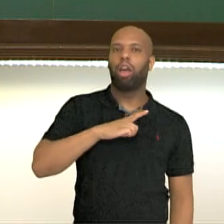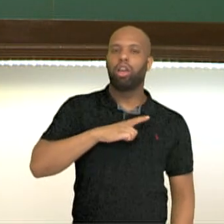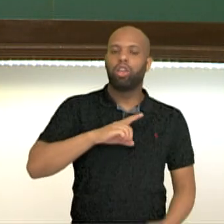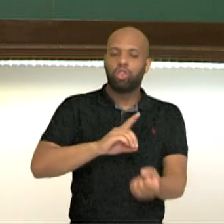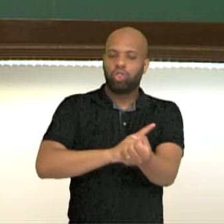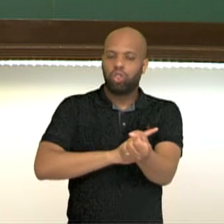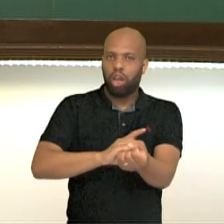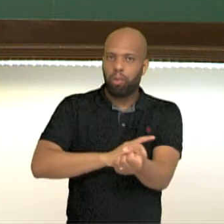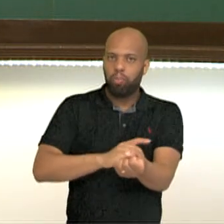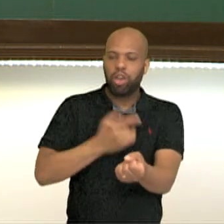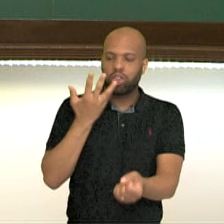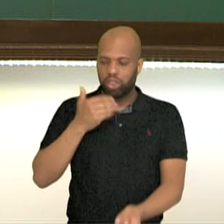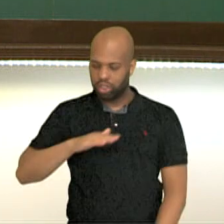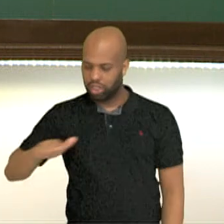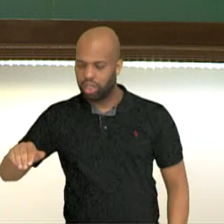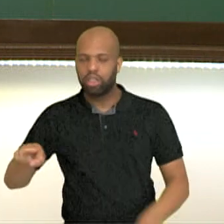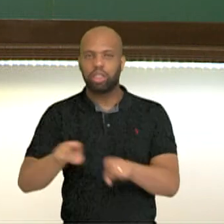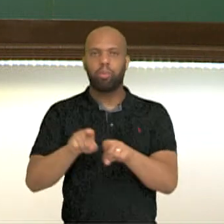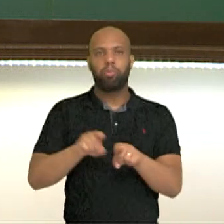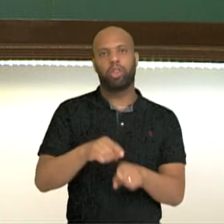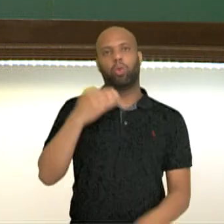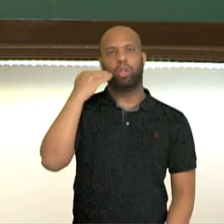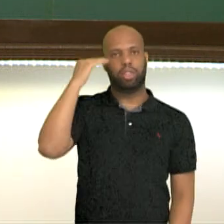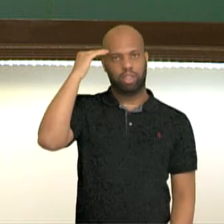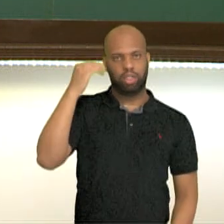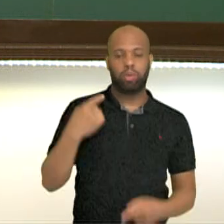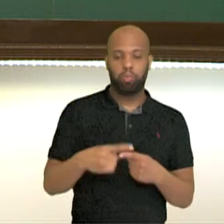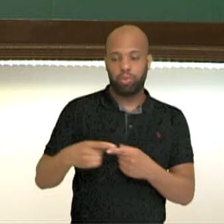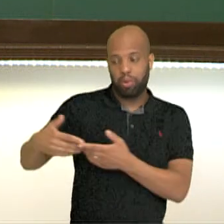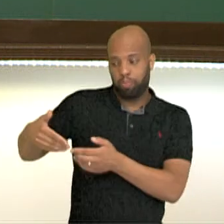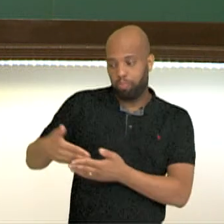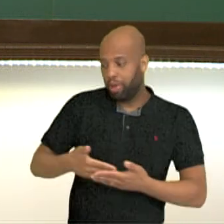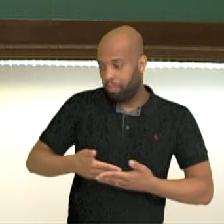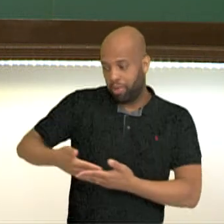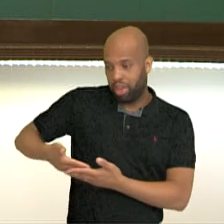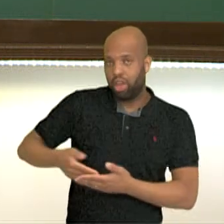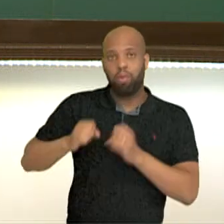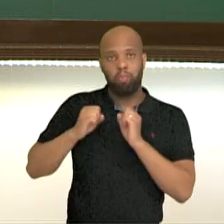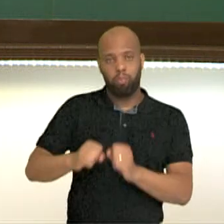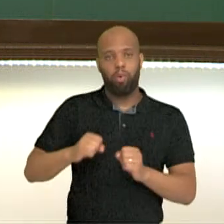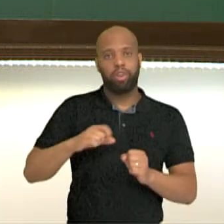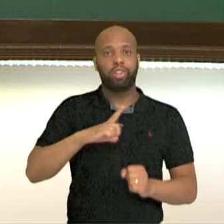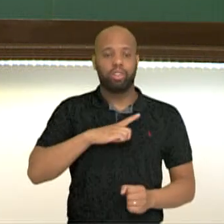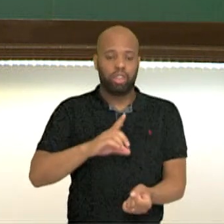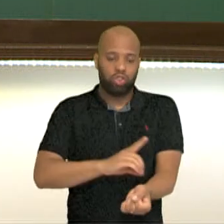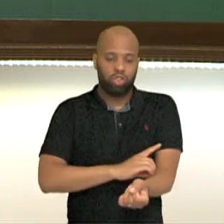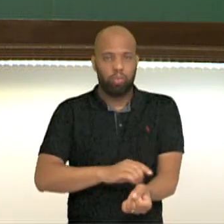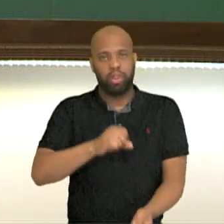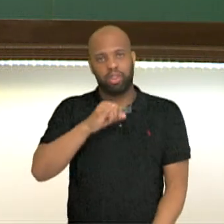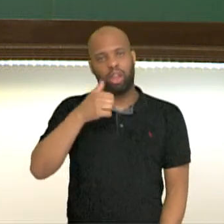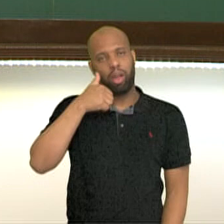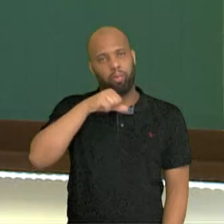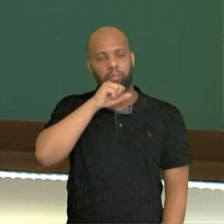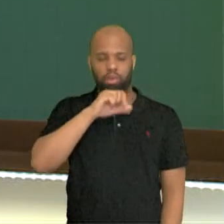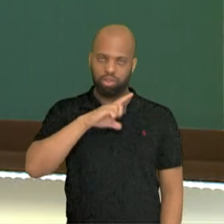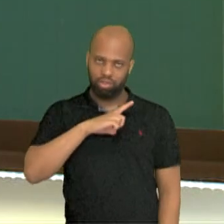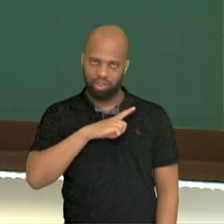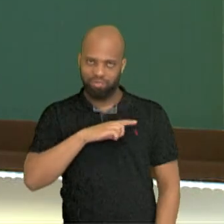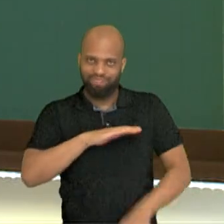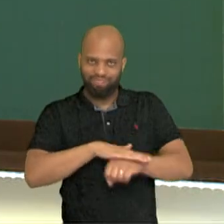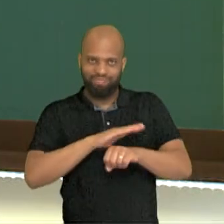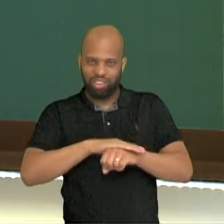e adolescentes, né? O bebê pode nascer com diabetes, quando a mãe tem diabetes. Isso é uma situação. Mas e como assim,